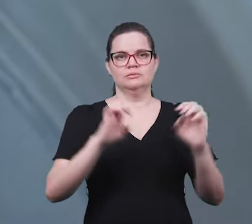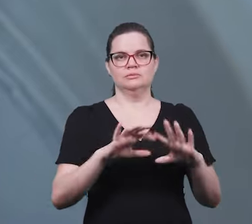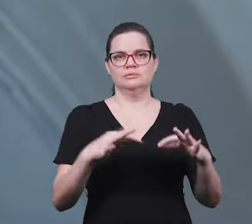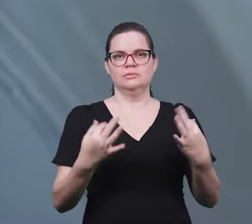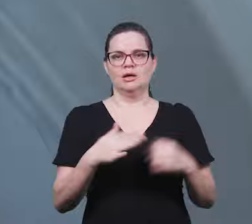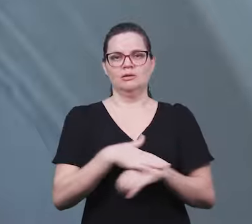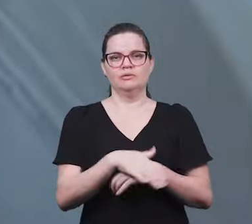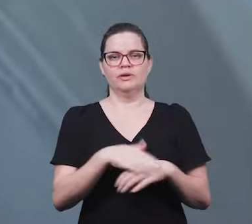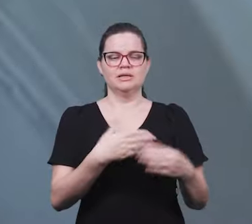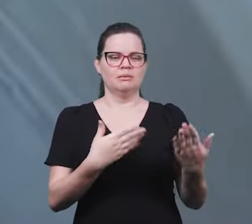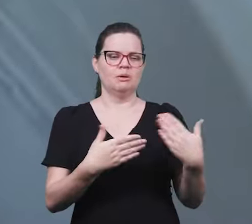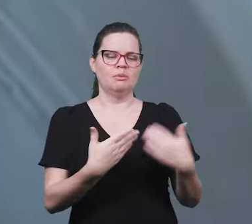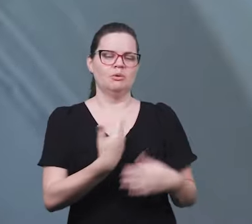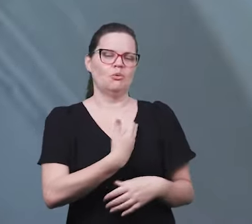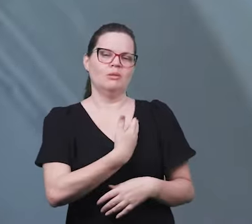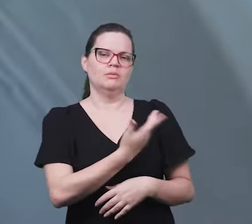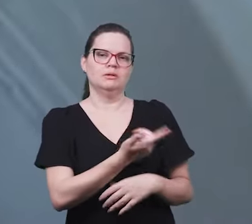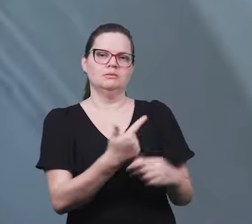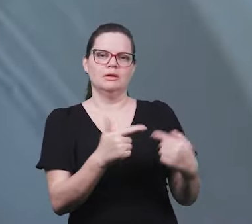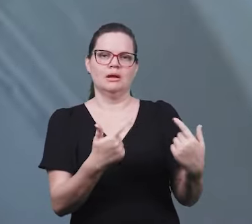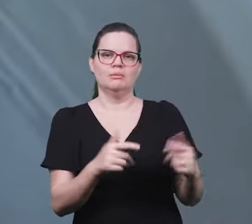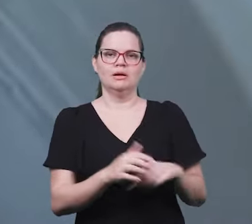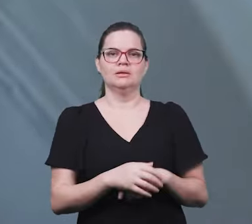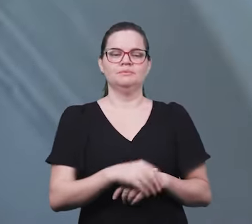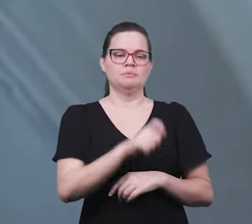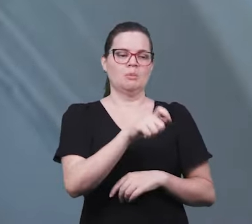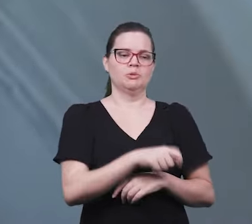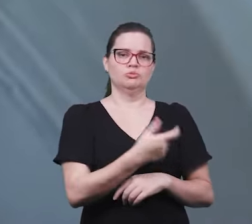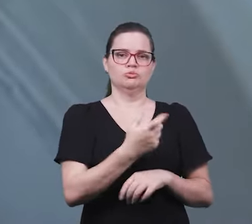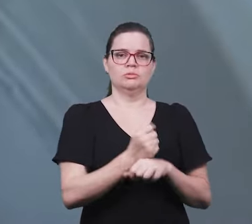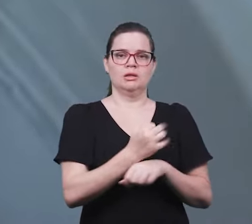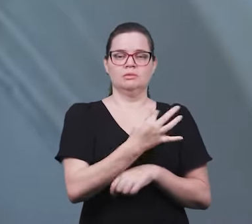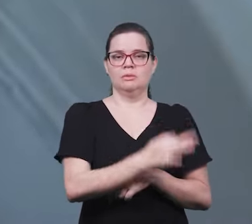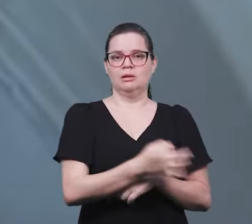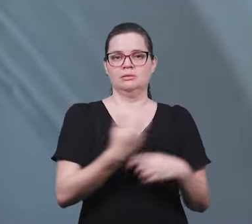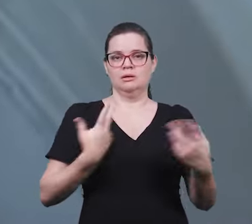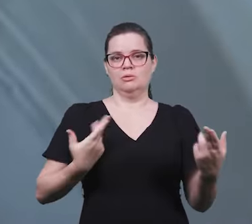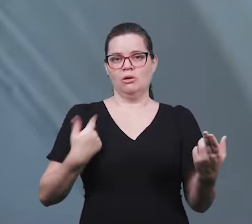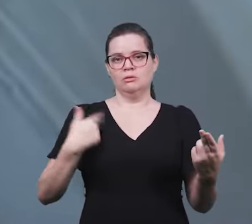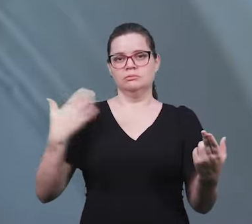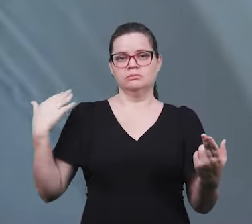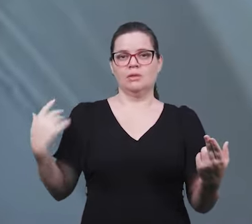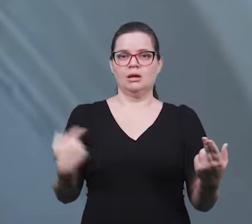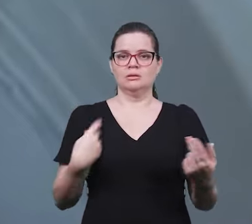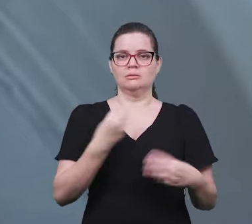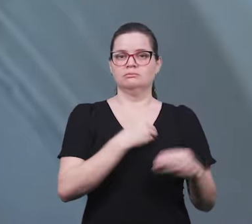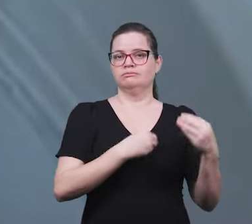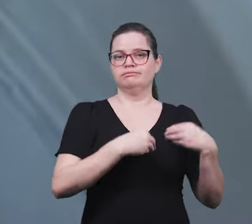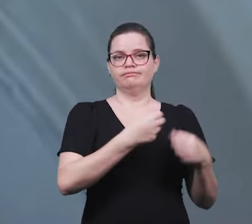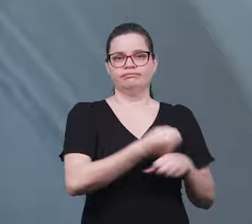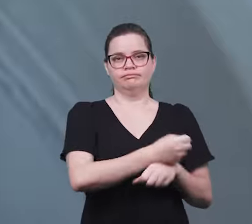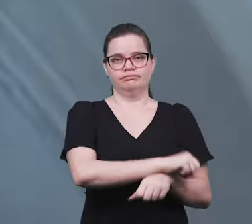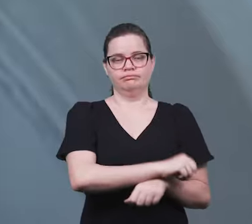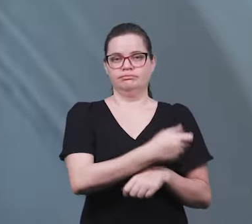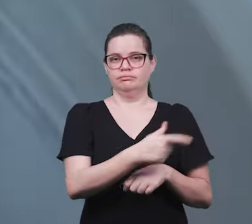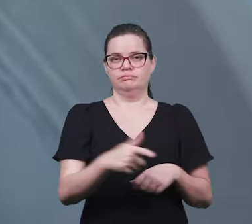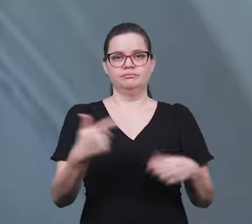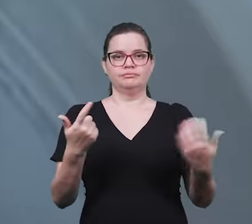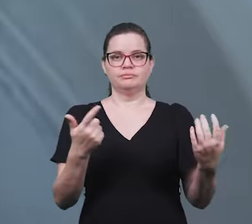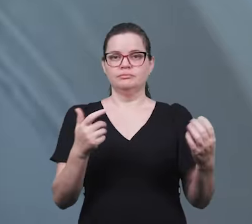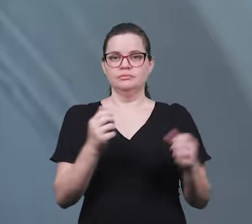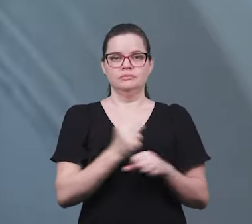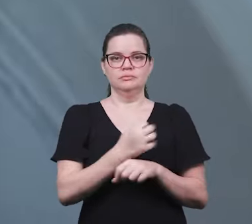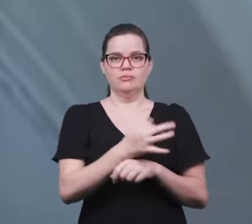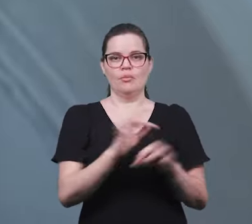com um colega de trabalho. Alguém sem esperança, que éramos como nós, presos, escravos, não tínhamos palavra nenhuma